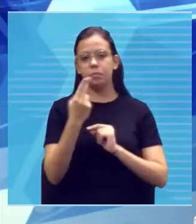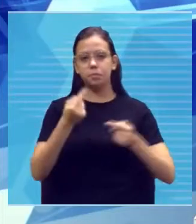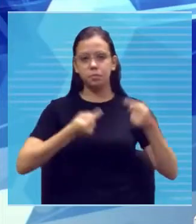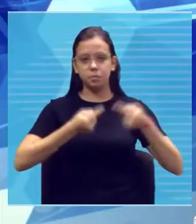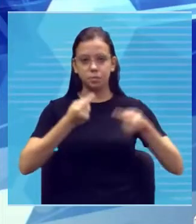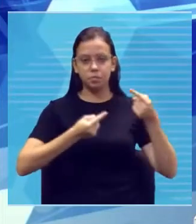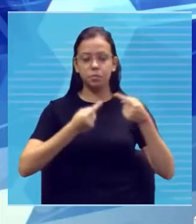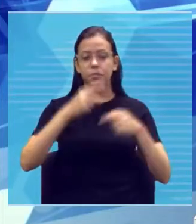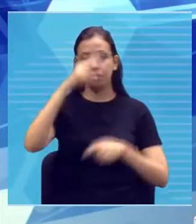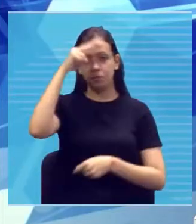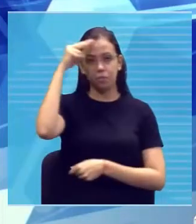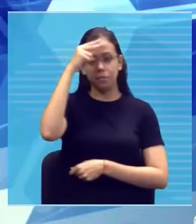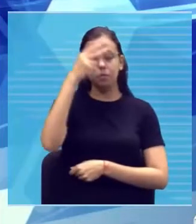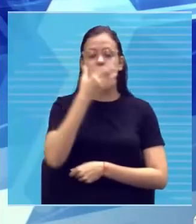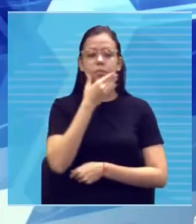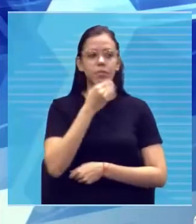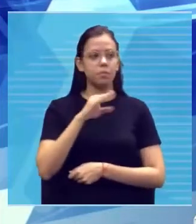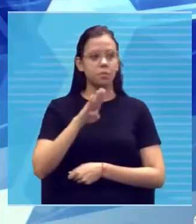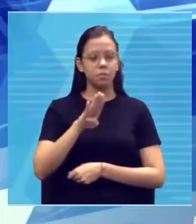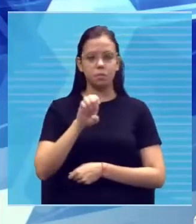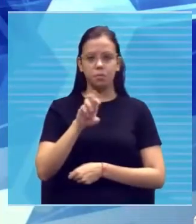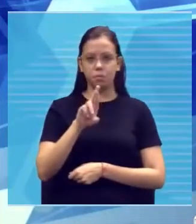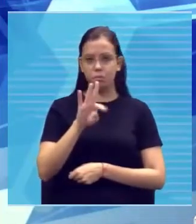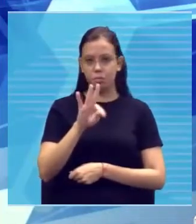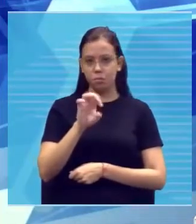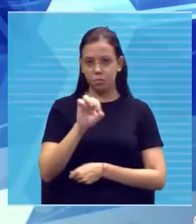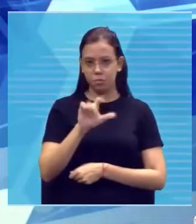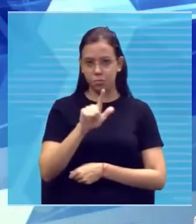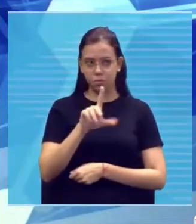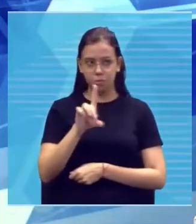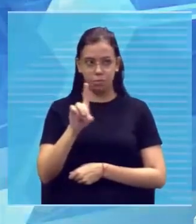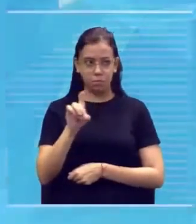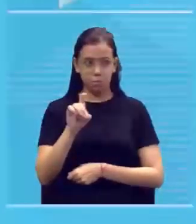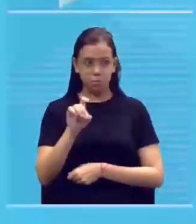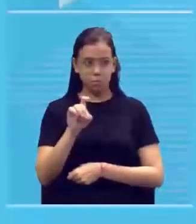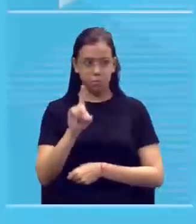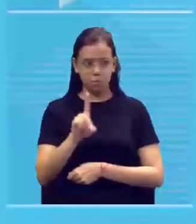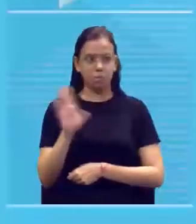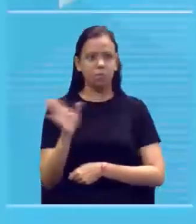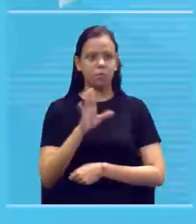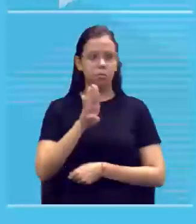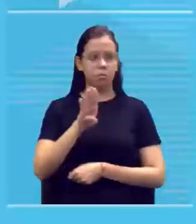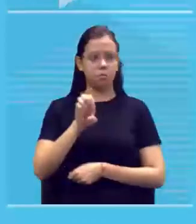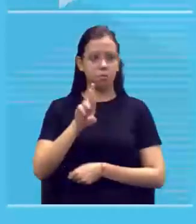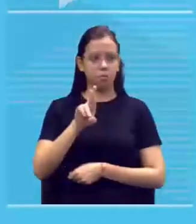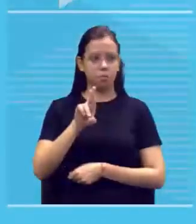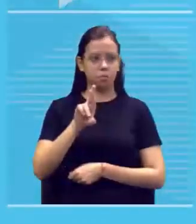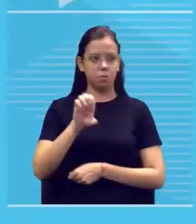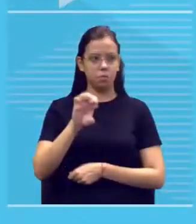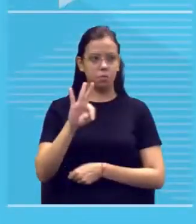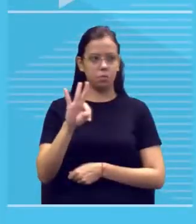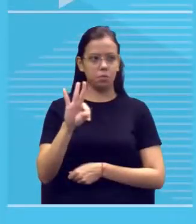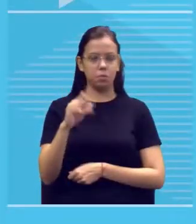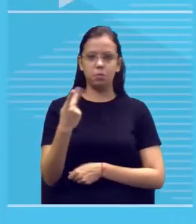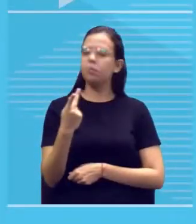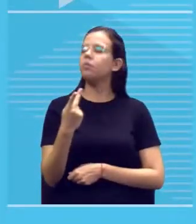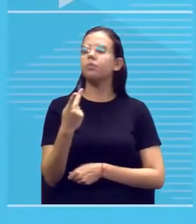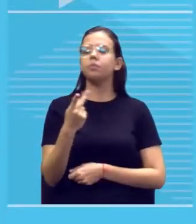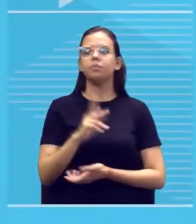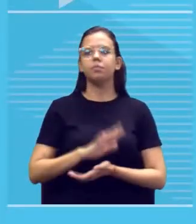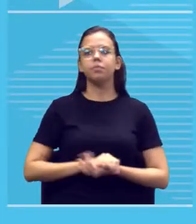Bertoldo brech e a gente vai acompanhar aí só a partir de agora vamos lá teatro moderno de